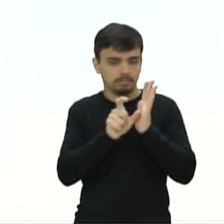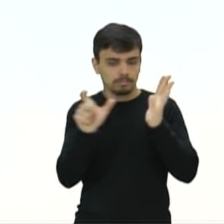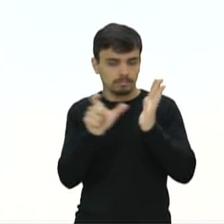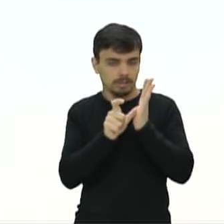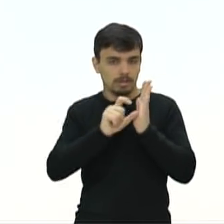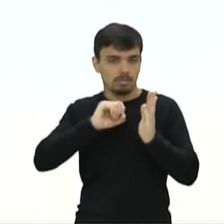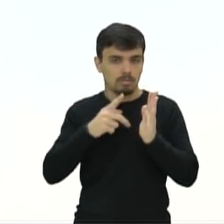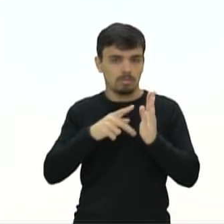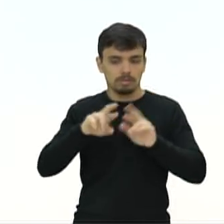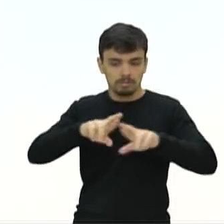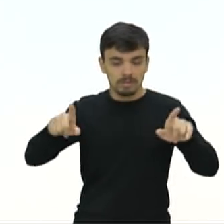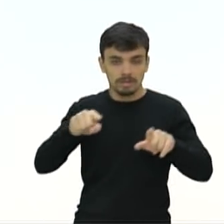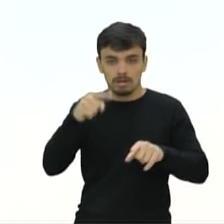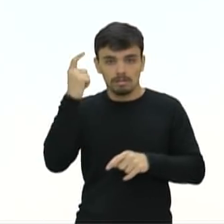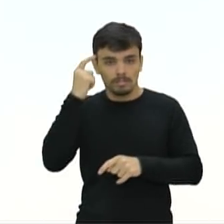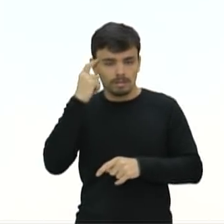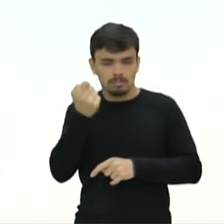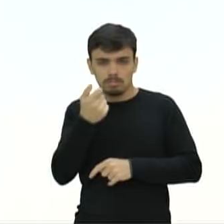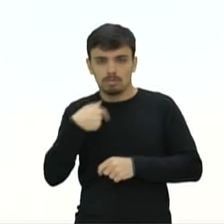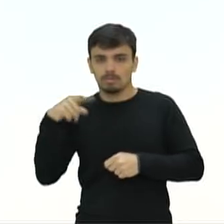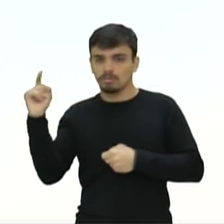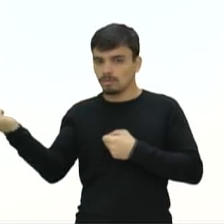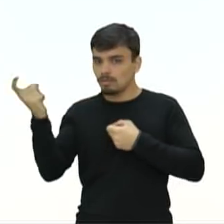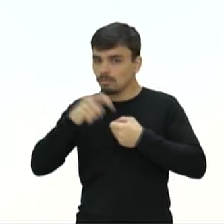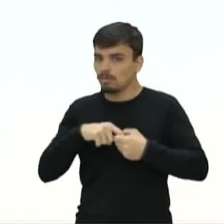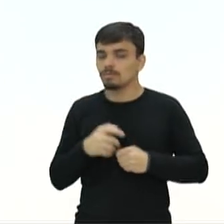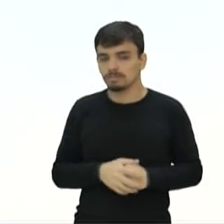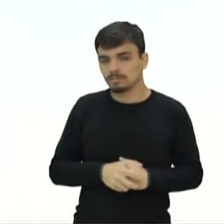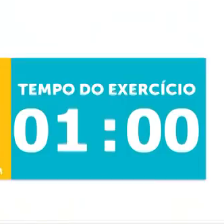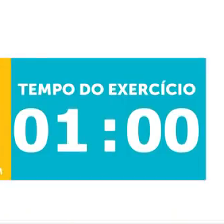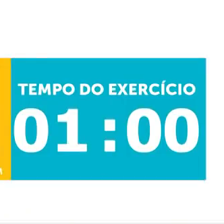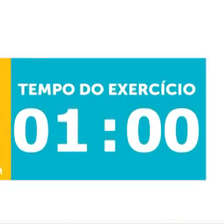distintas? Pensa um pouquinho sobre isso. Eu volto daqui a pouquinho.